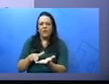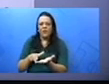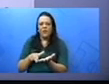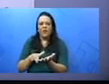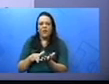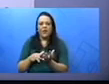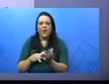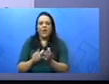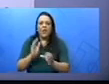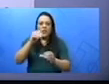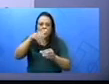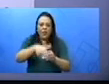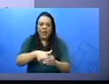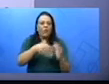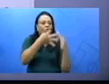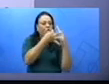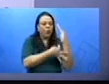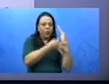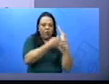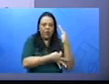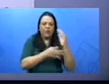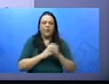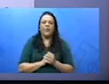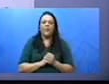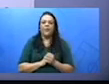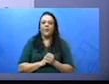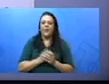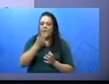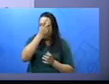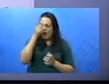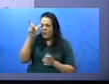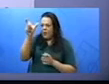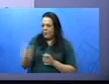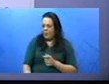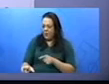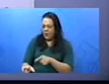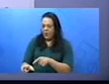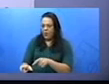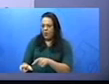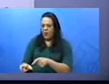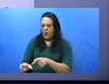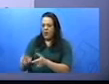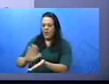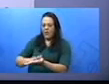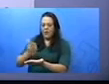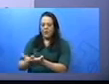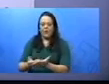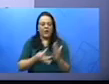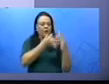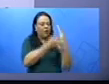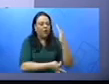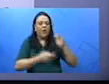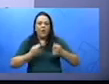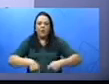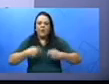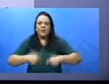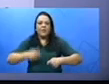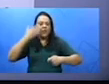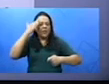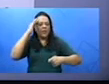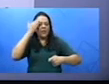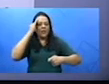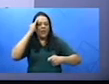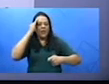texto. Para o leitor interpretar os temas, deve basear-se nesses elementos concretos. Por isso dizemos